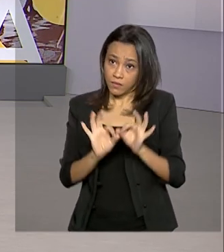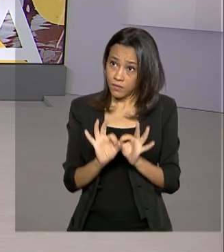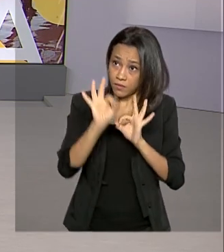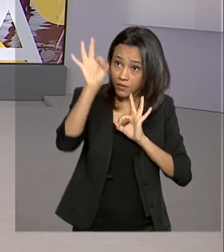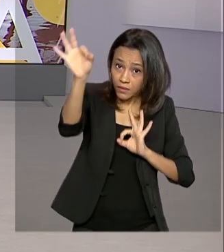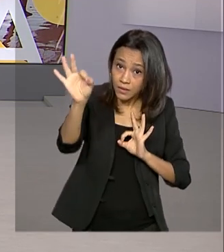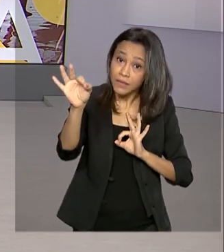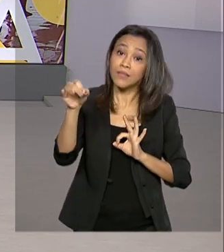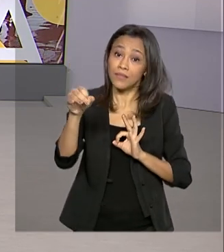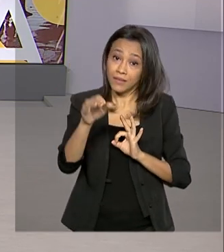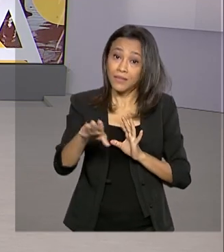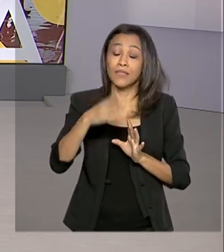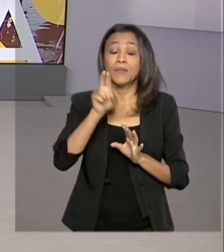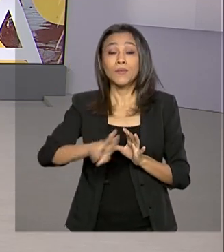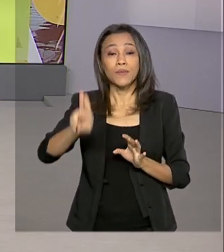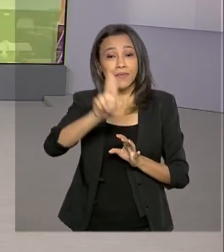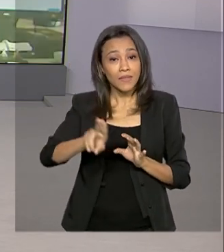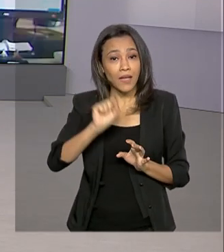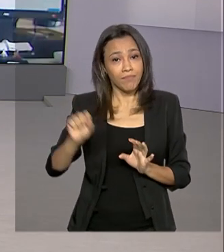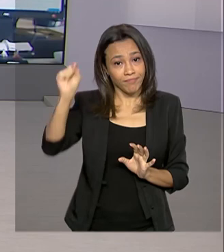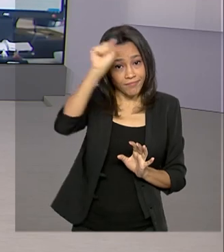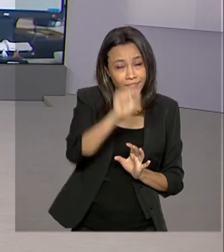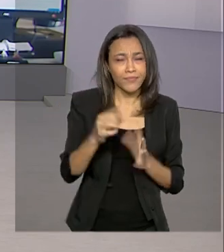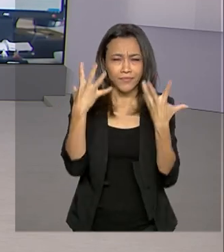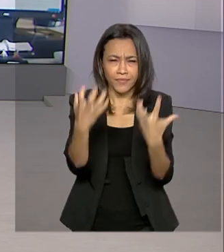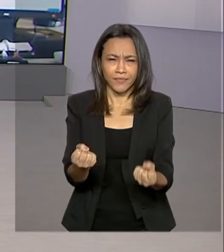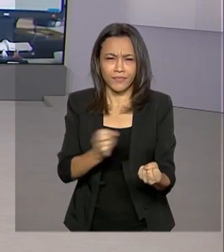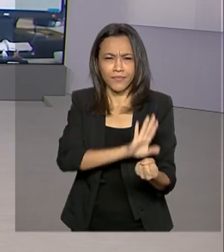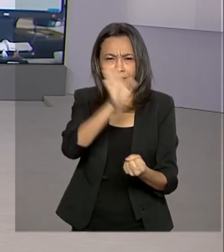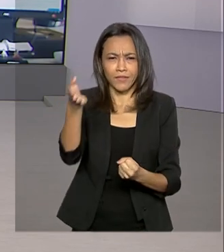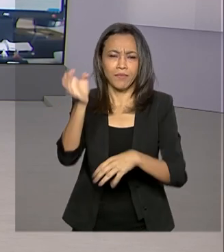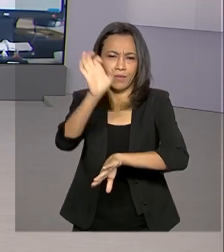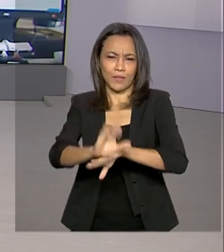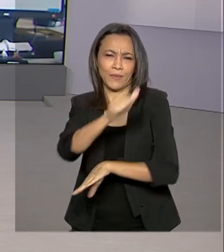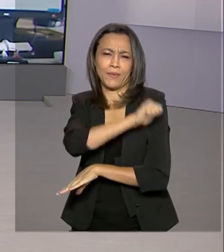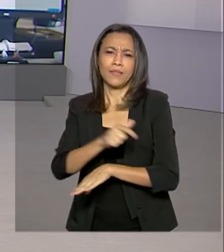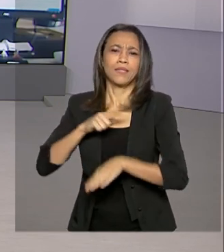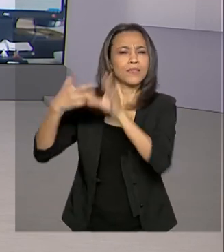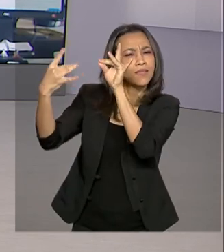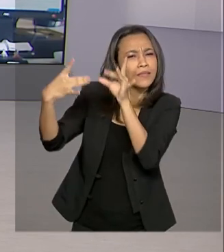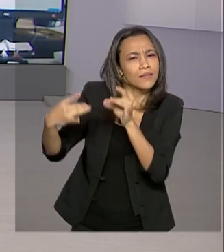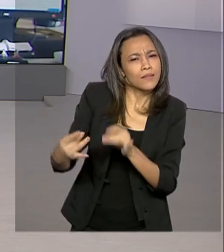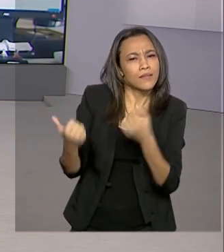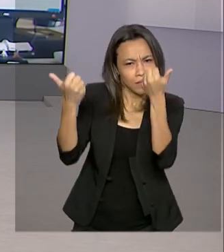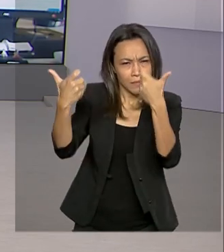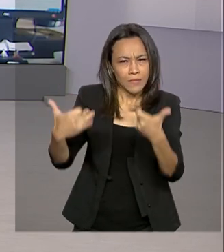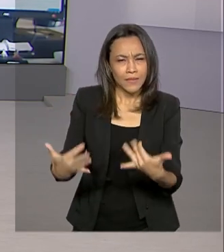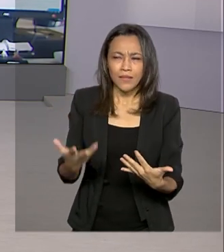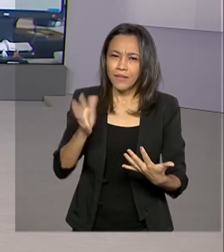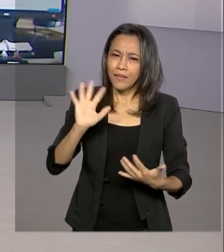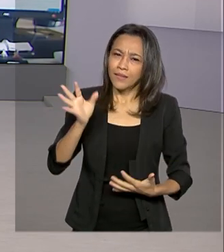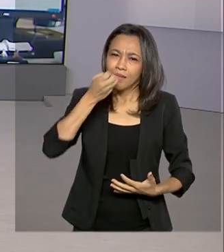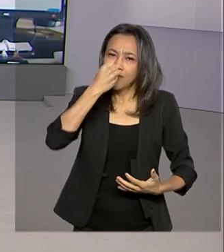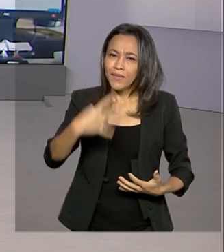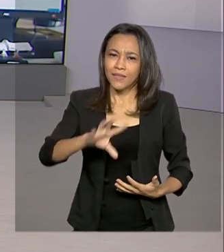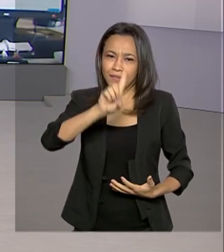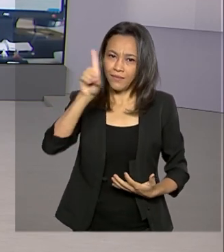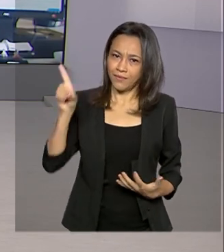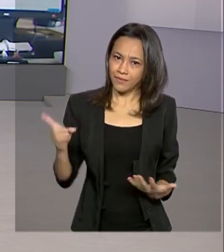superior. Vamos então ao Rio de Janeiro, onde o repórter Maurício de Almeida tem mais detalhes para a gente. Olá, Maurício, muito bom dia para você.